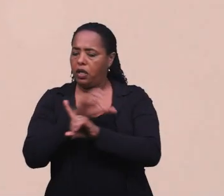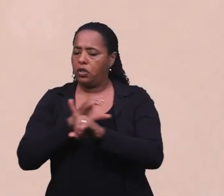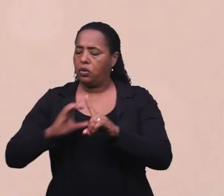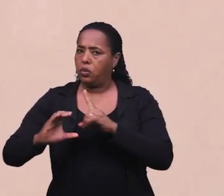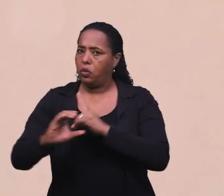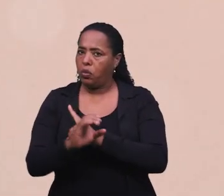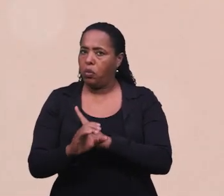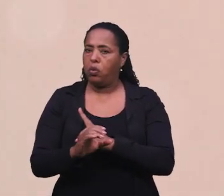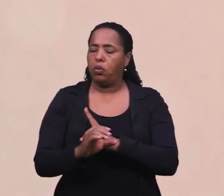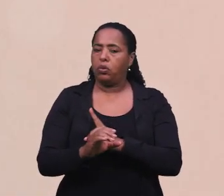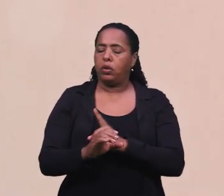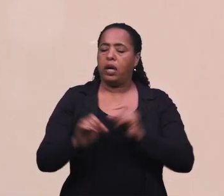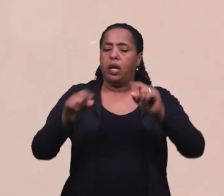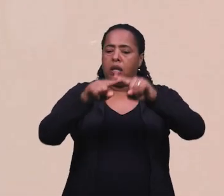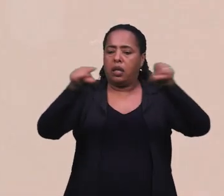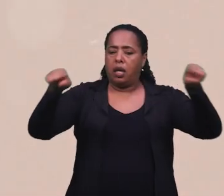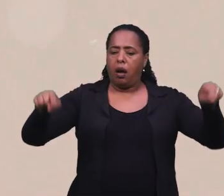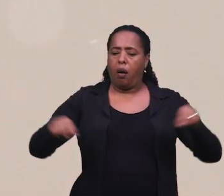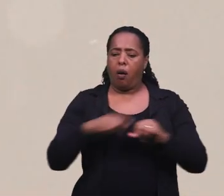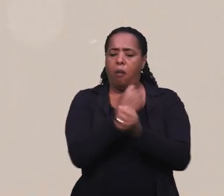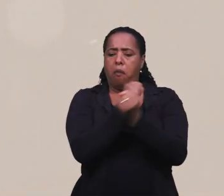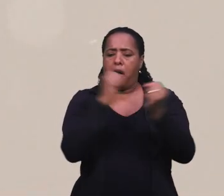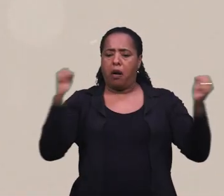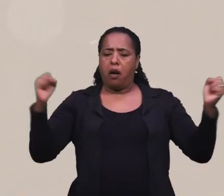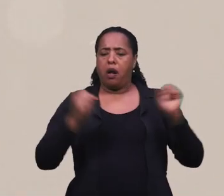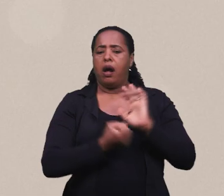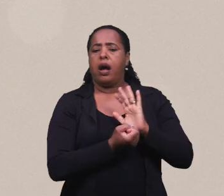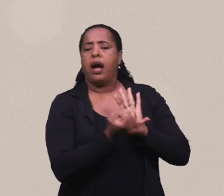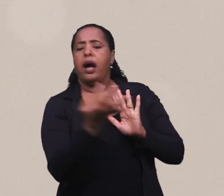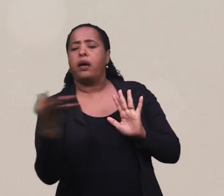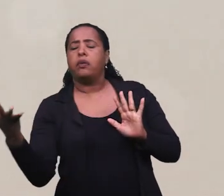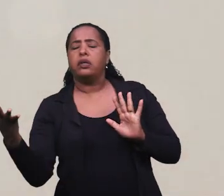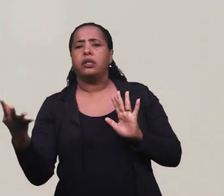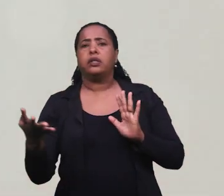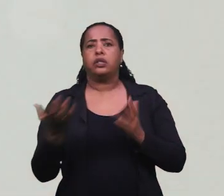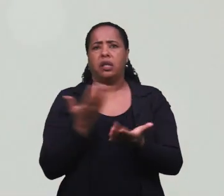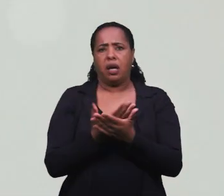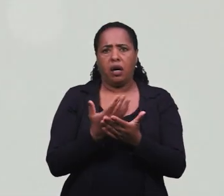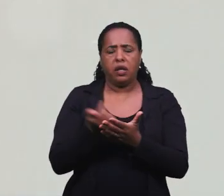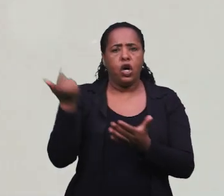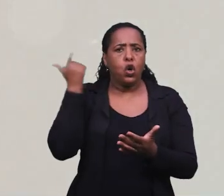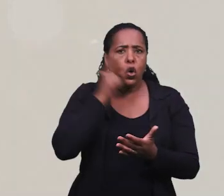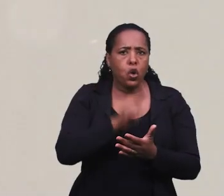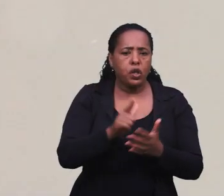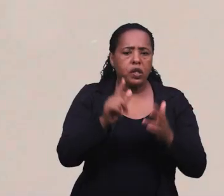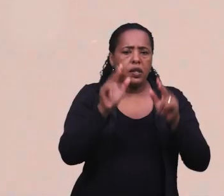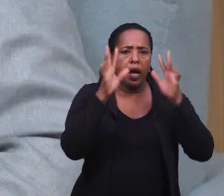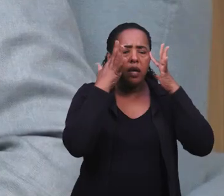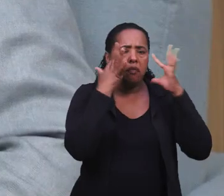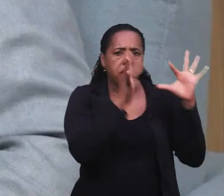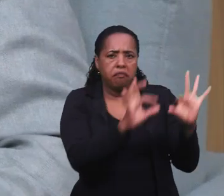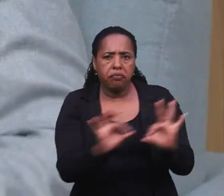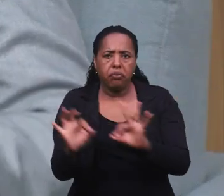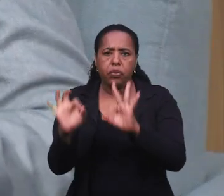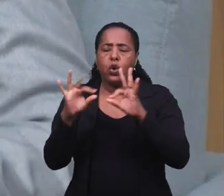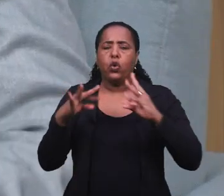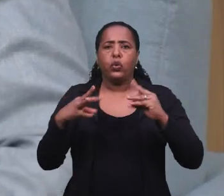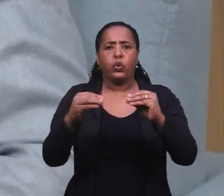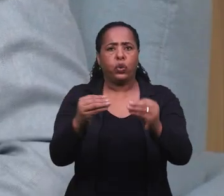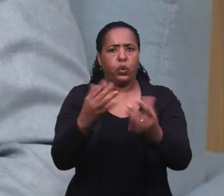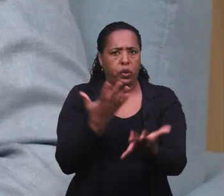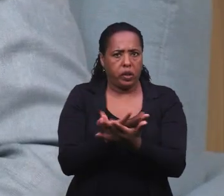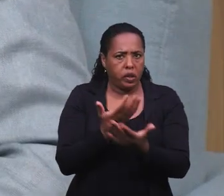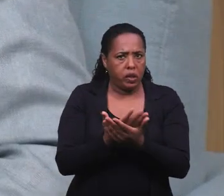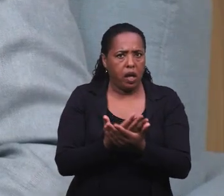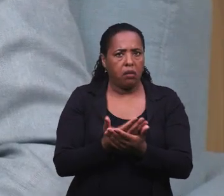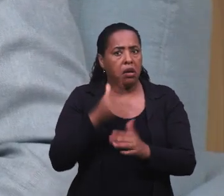o apoio, todas as condições dessa pessoa ir ao seminário e receber uma bênção no seminário. Obrigado, pastor Bizio, pela